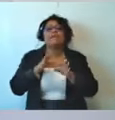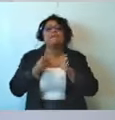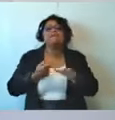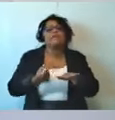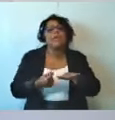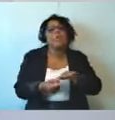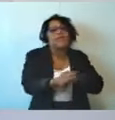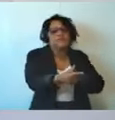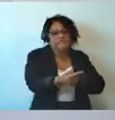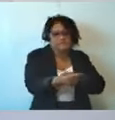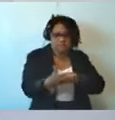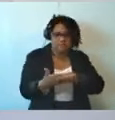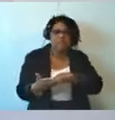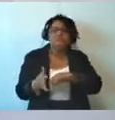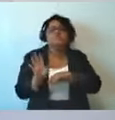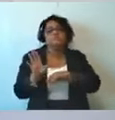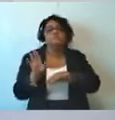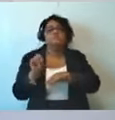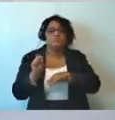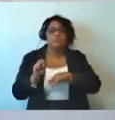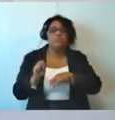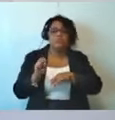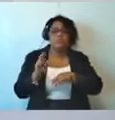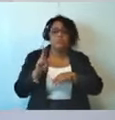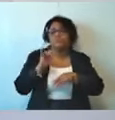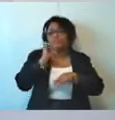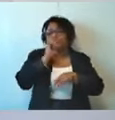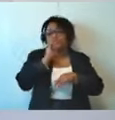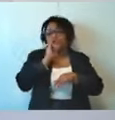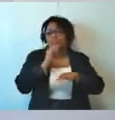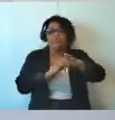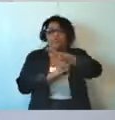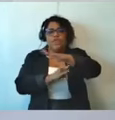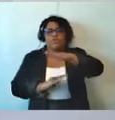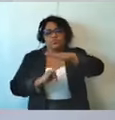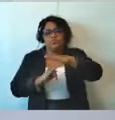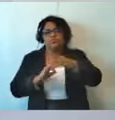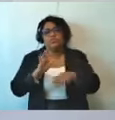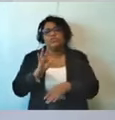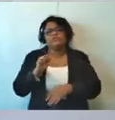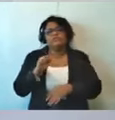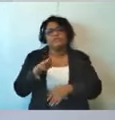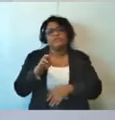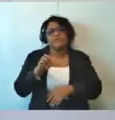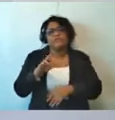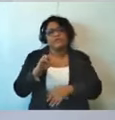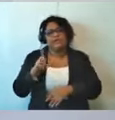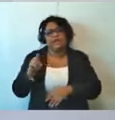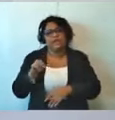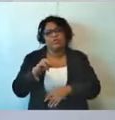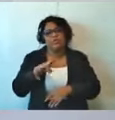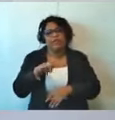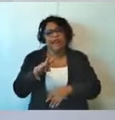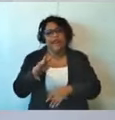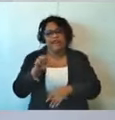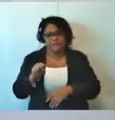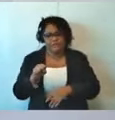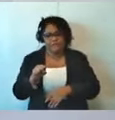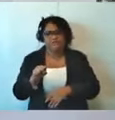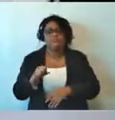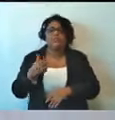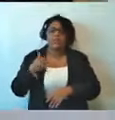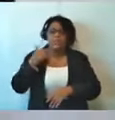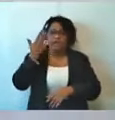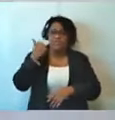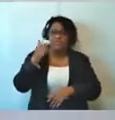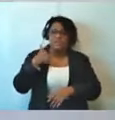que a gente falou ali no viaduto Tancredo Neves, mesmo na Via Expressa até o Coração Carístico, sei, porque eu moro no Padre Ossac, então faço todos os